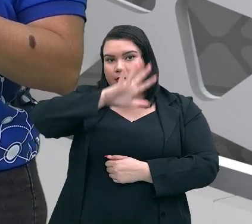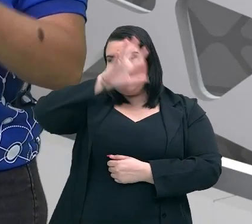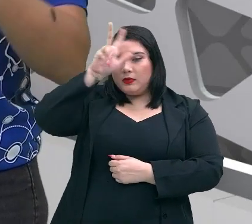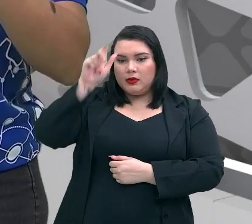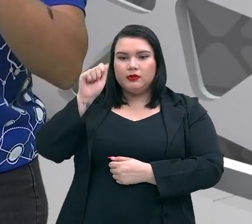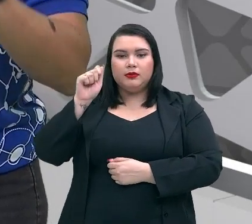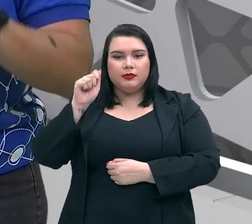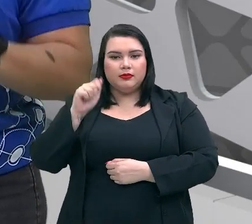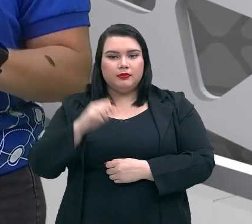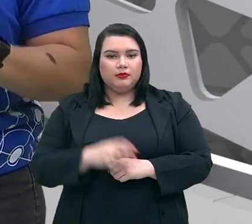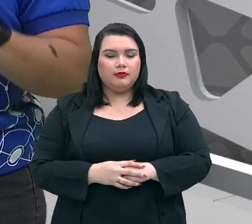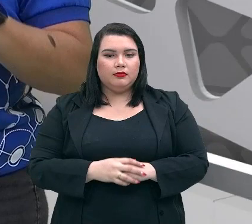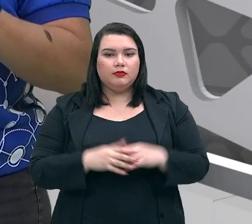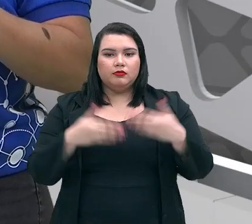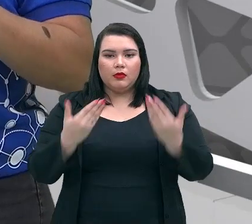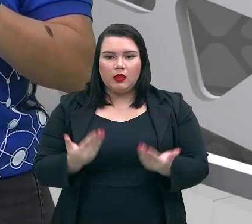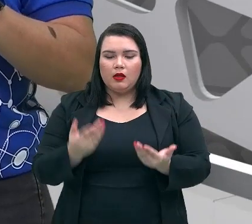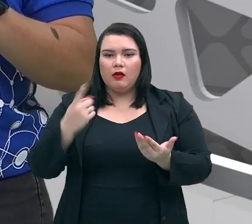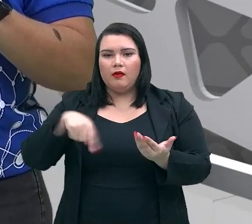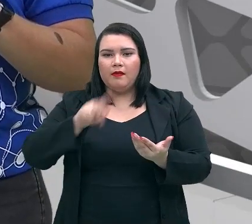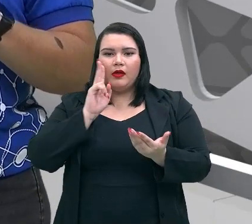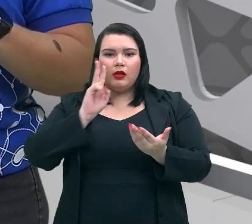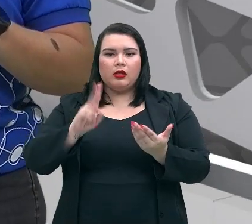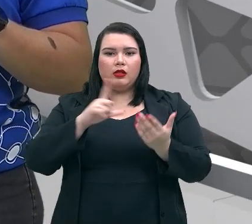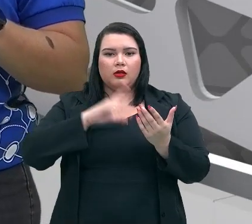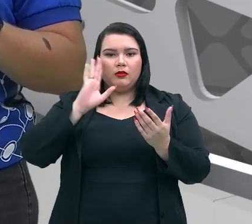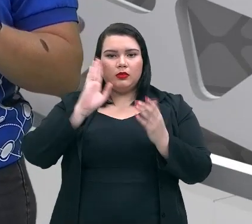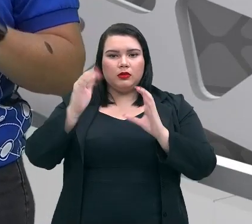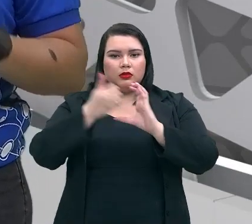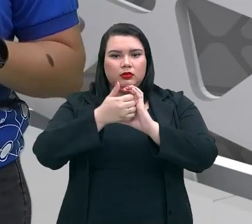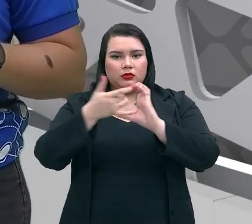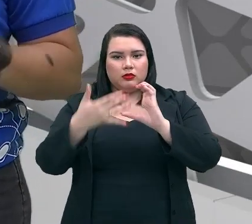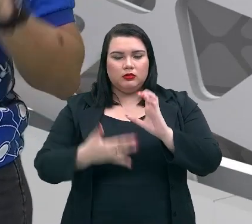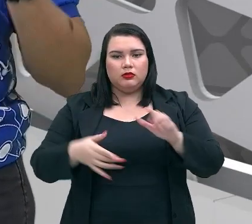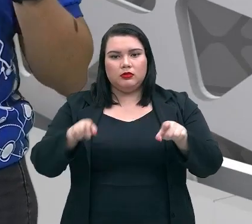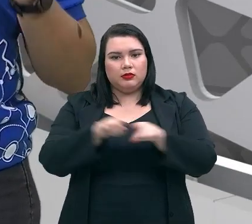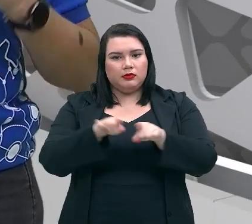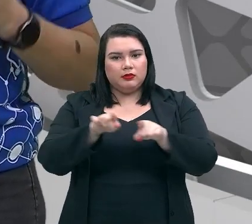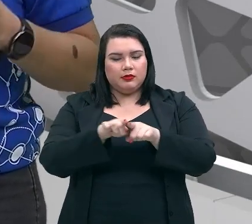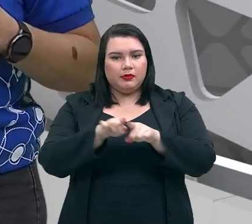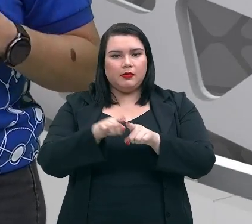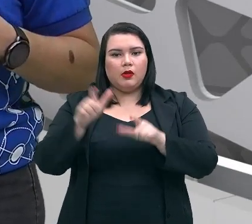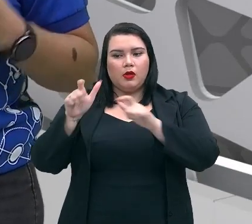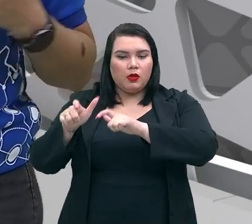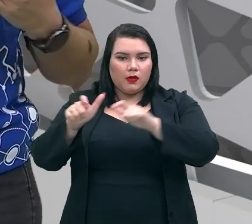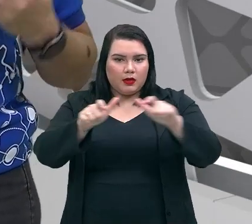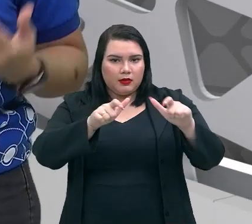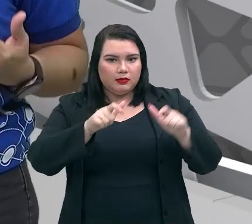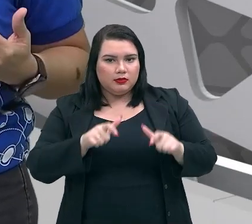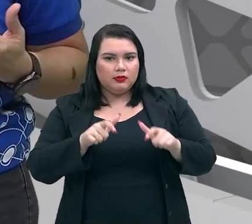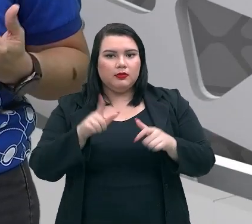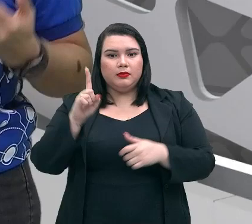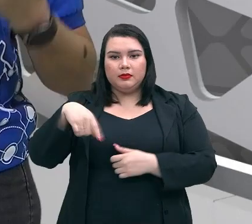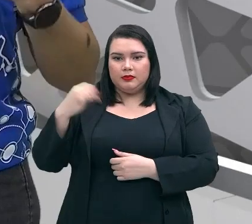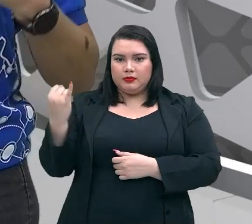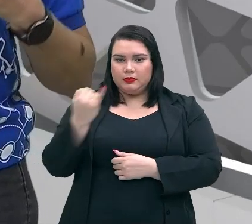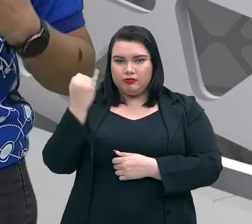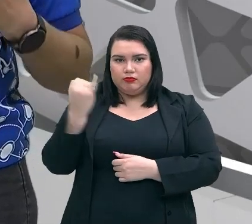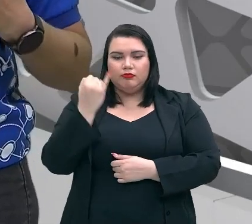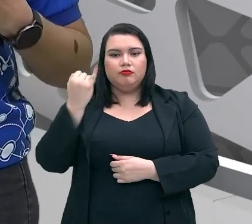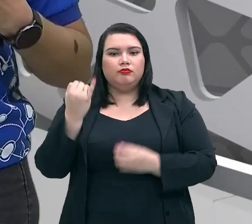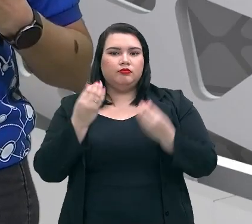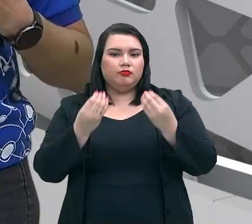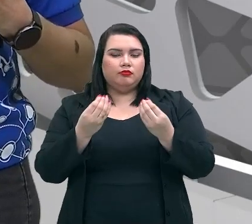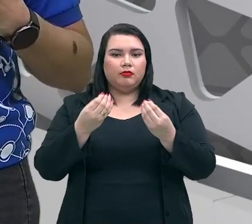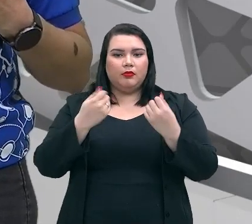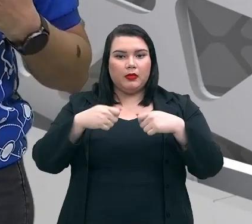amazônica, tá? Então, a gente vai verificar as principais características também dessas bacias hidrográficas, que é muito importante a